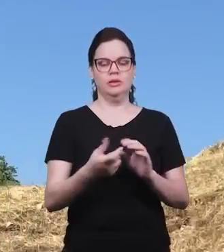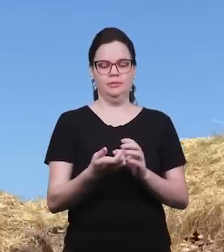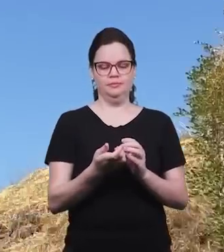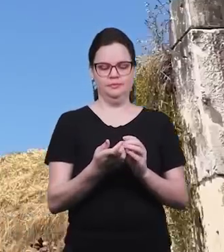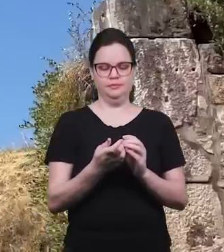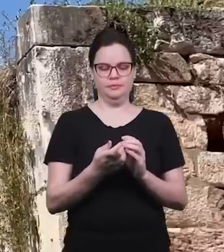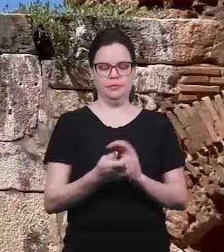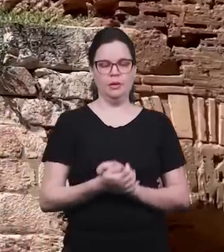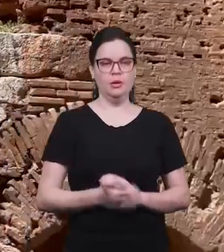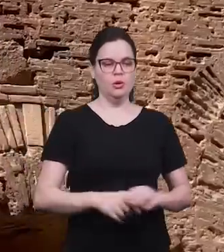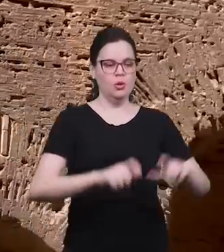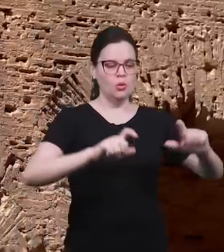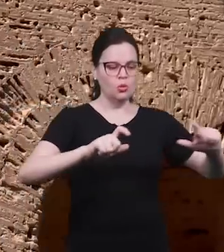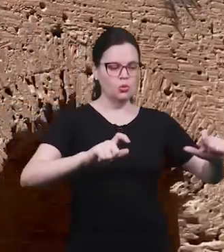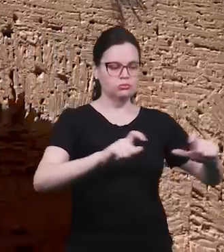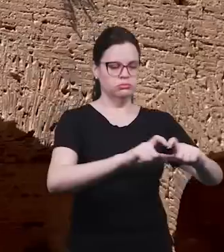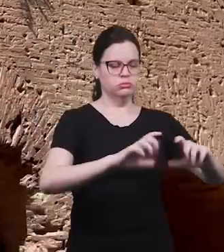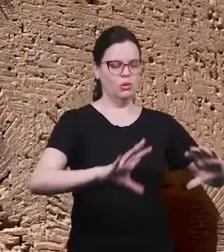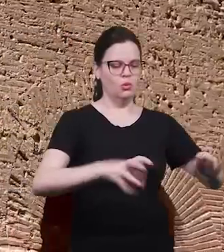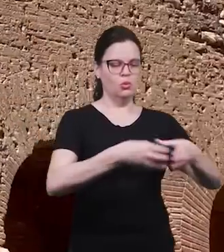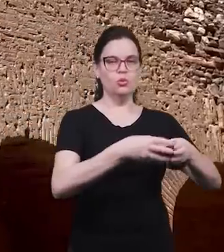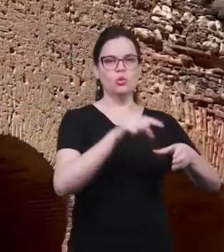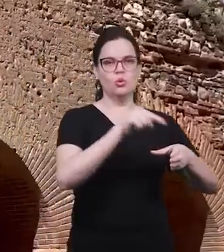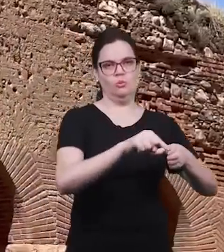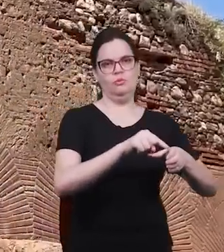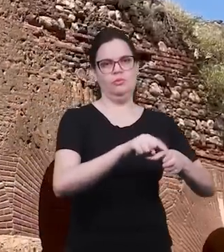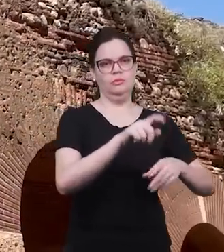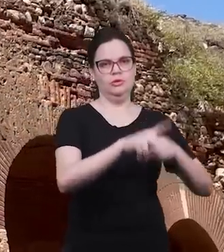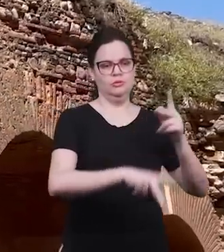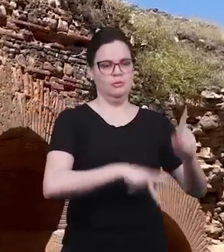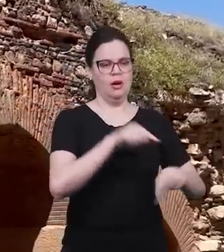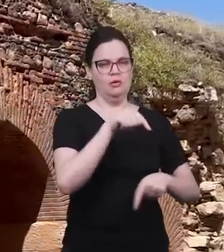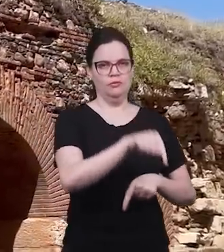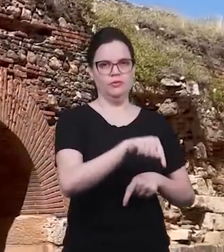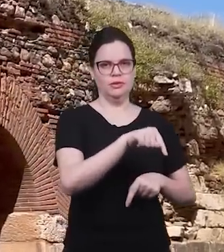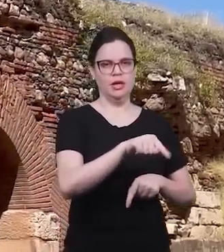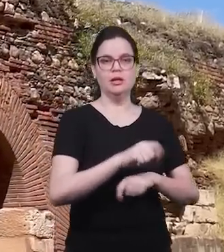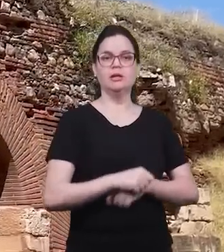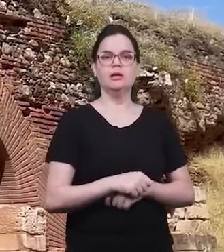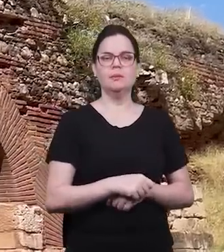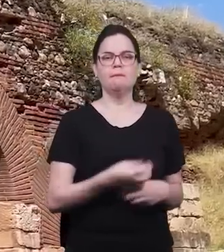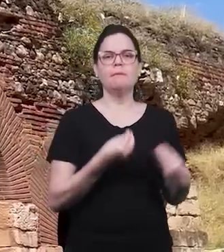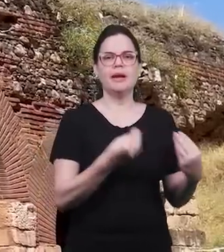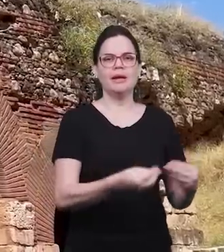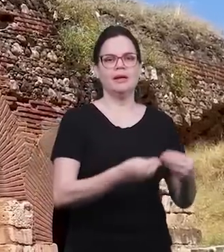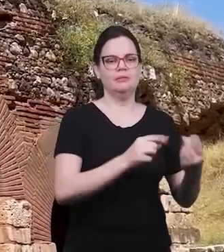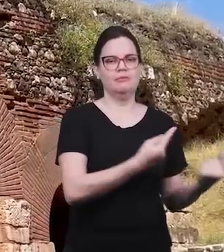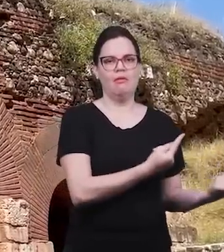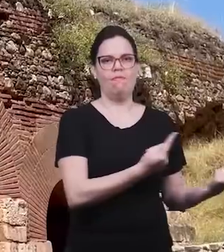ou de uma instituição que se formou para